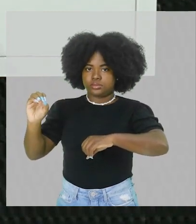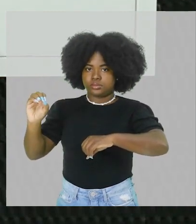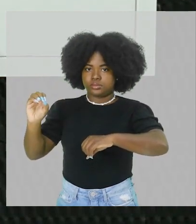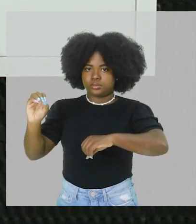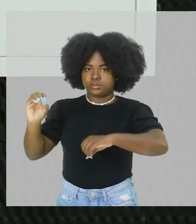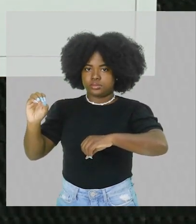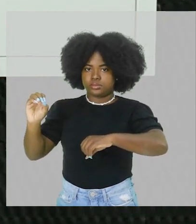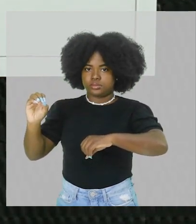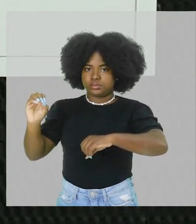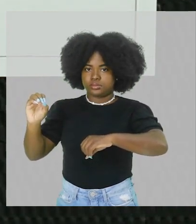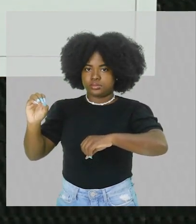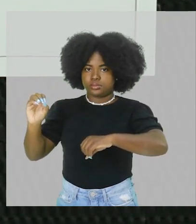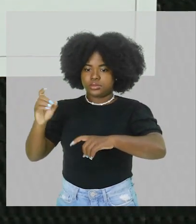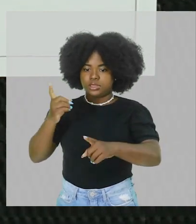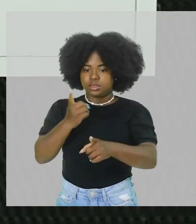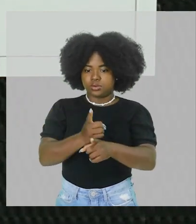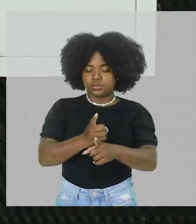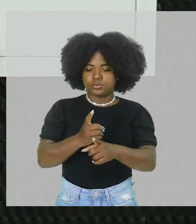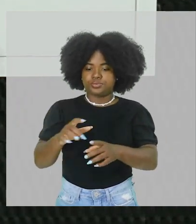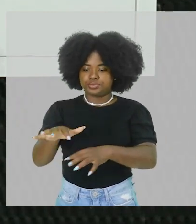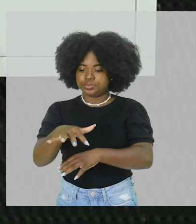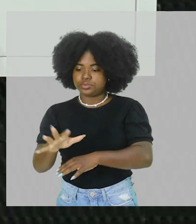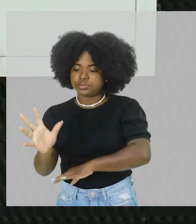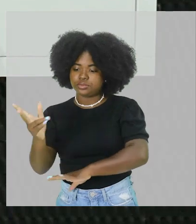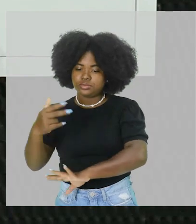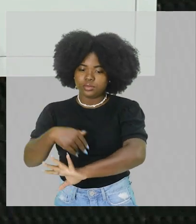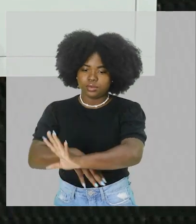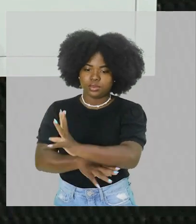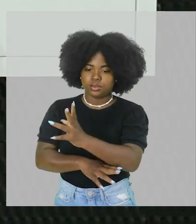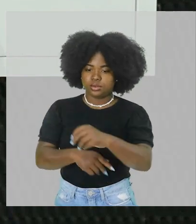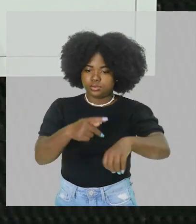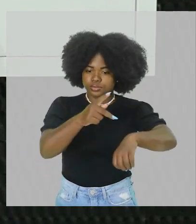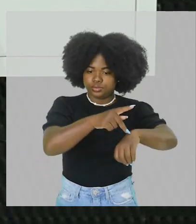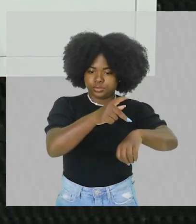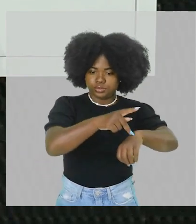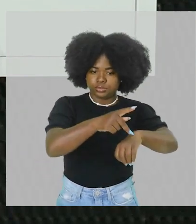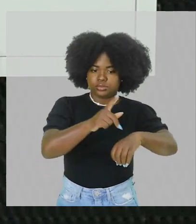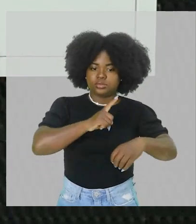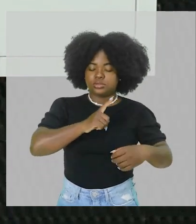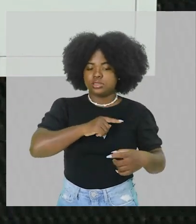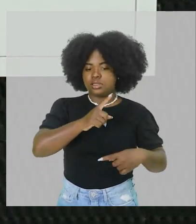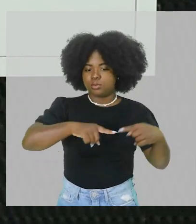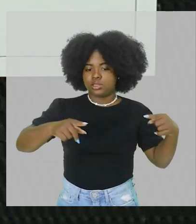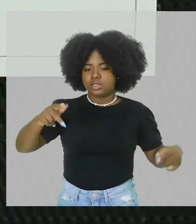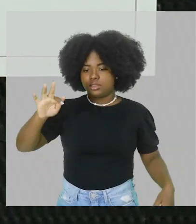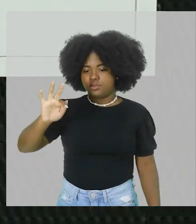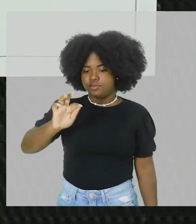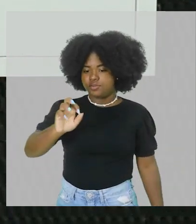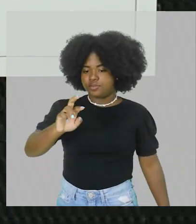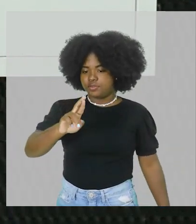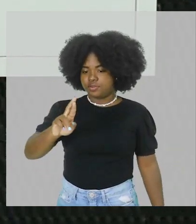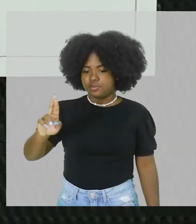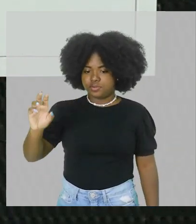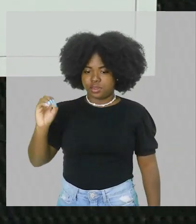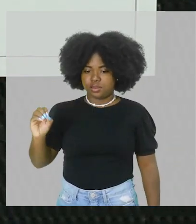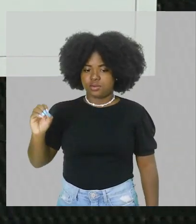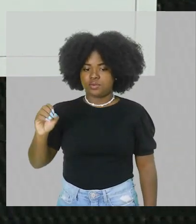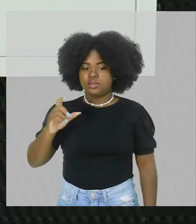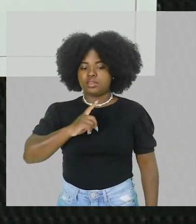essa pedra, do jeito que ela é encontrada aí na natureza, ela tem uma propriedade peculiar, certo? Que é